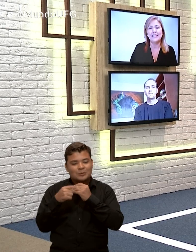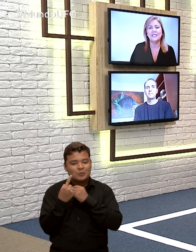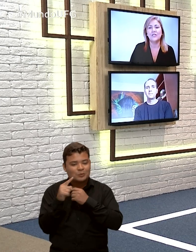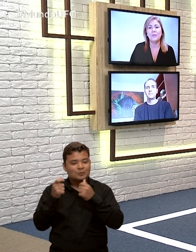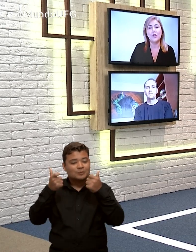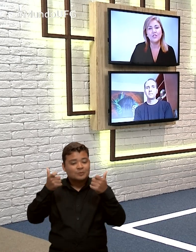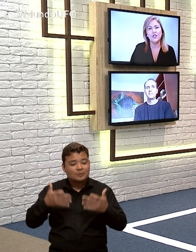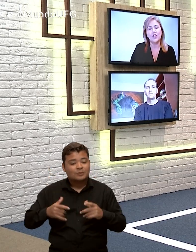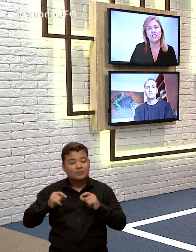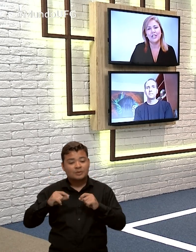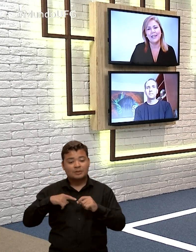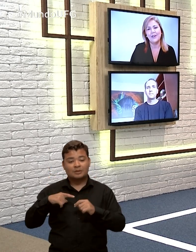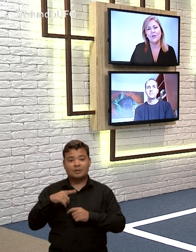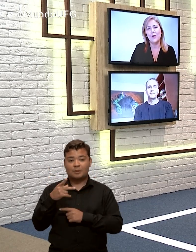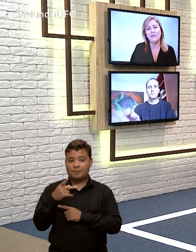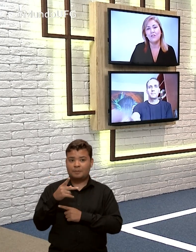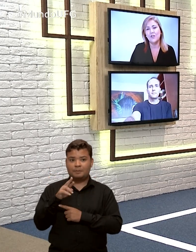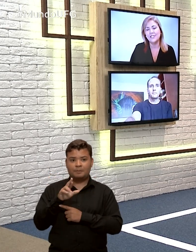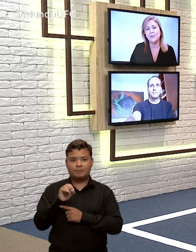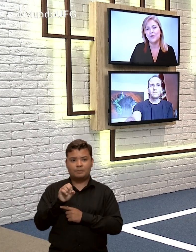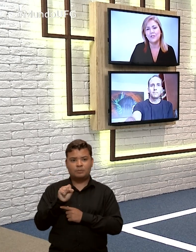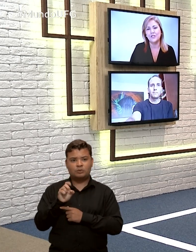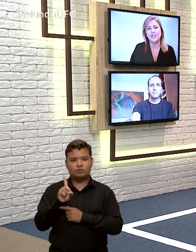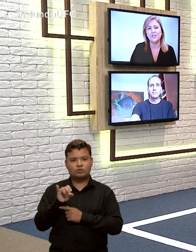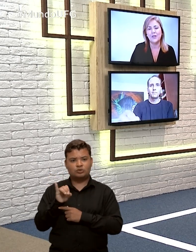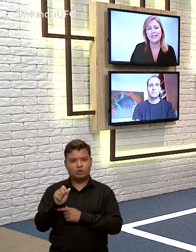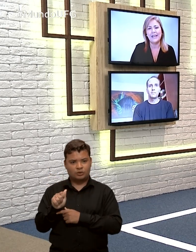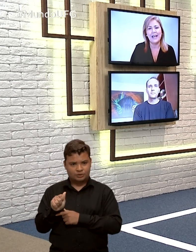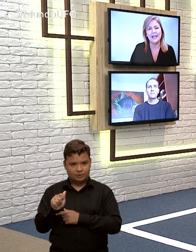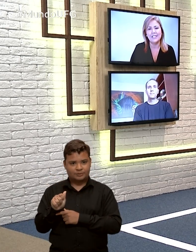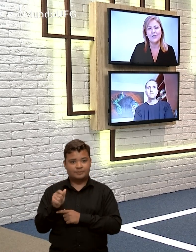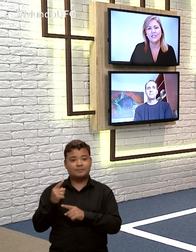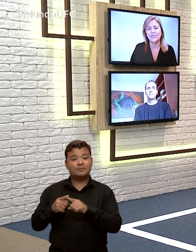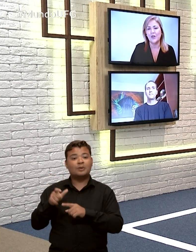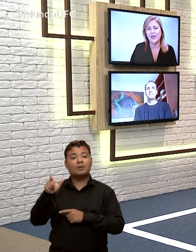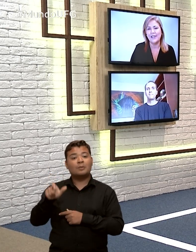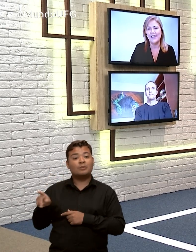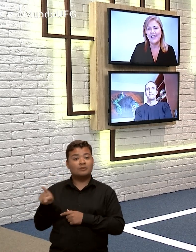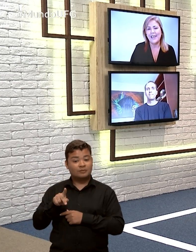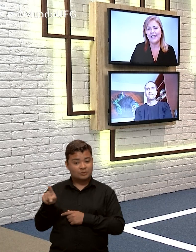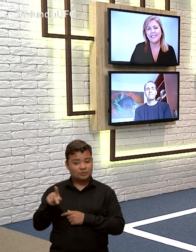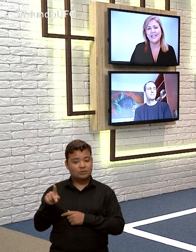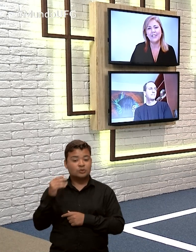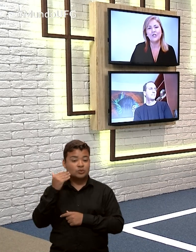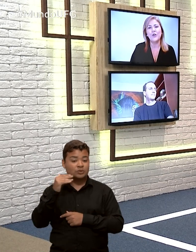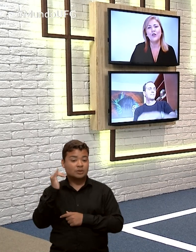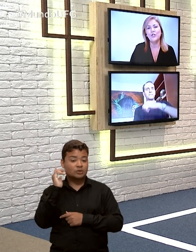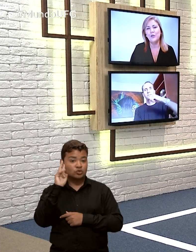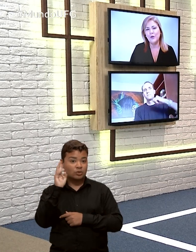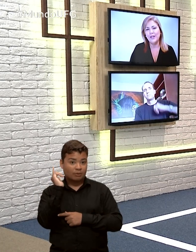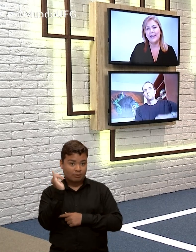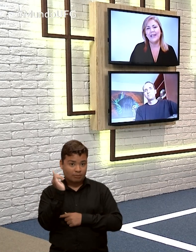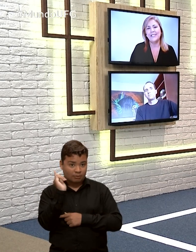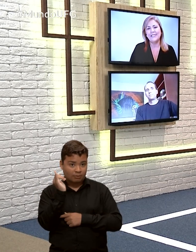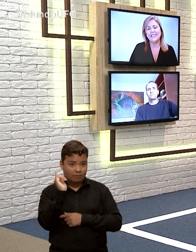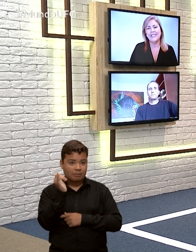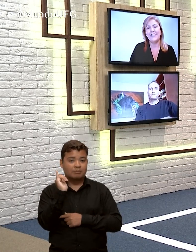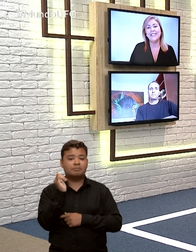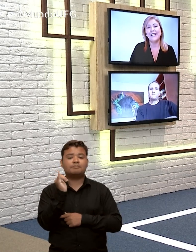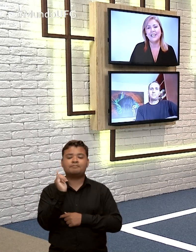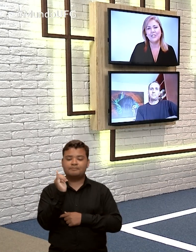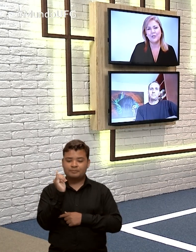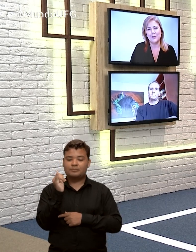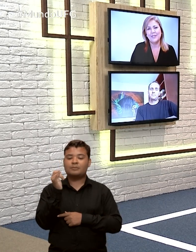é a questão da prosódia, né? Com a voz da professora Sueli narrando a história é que dá todo